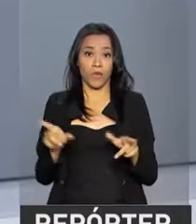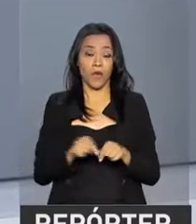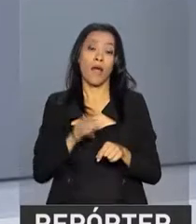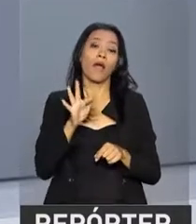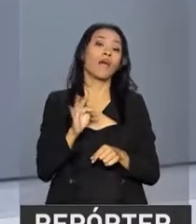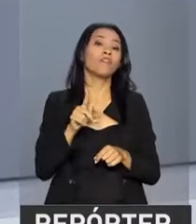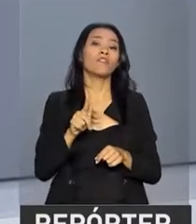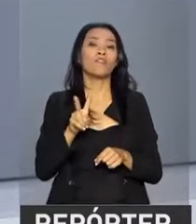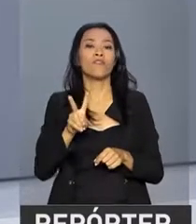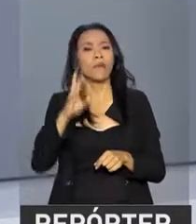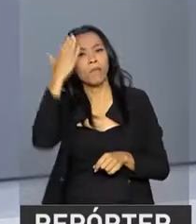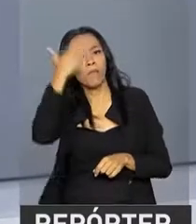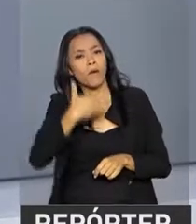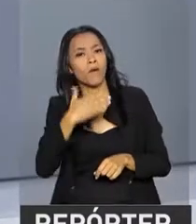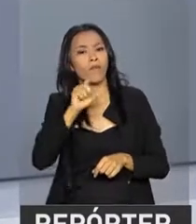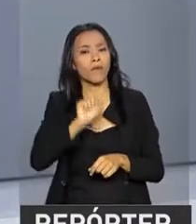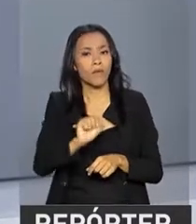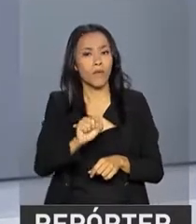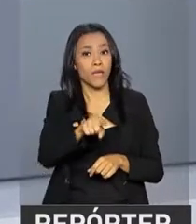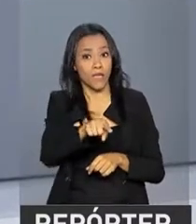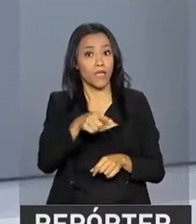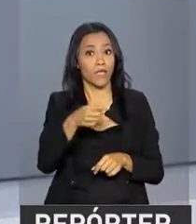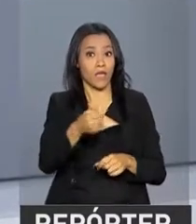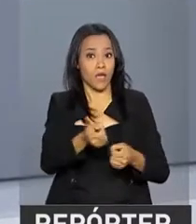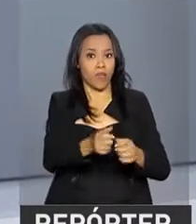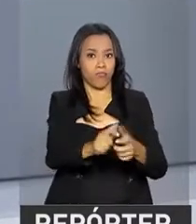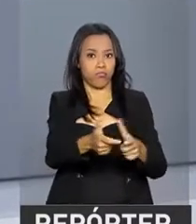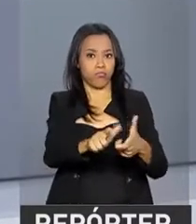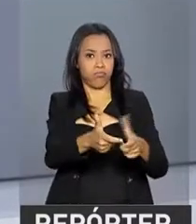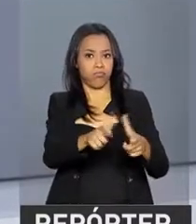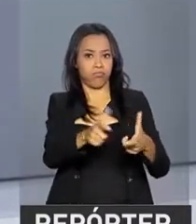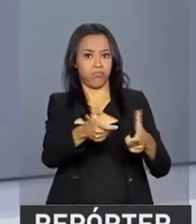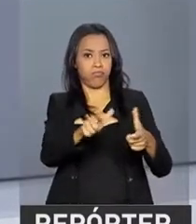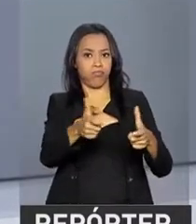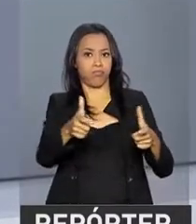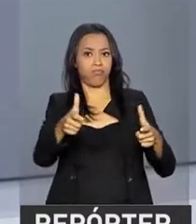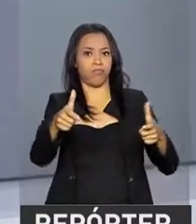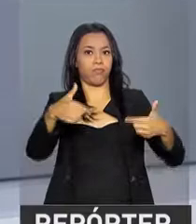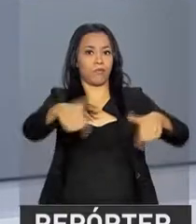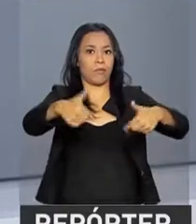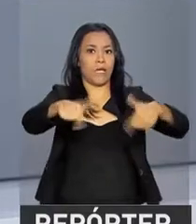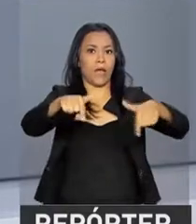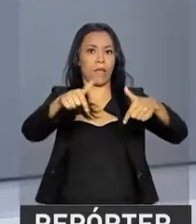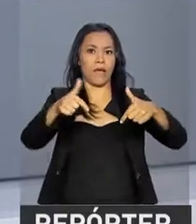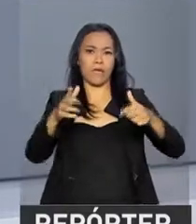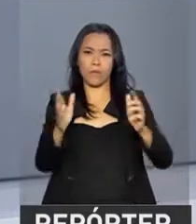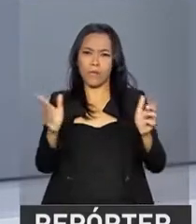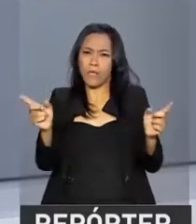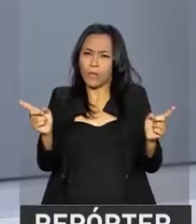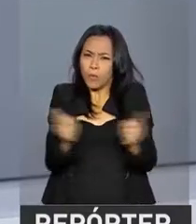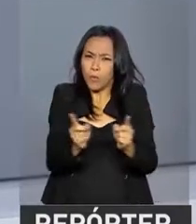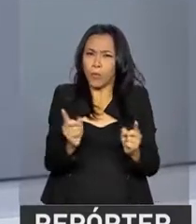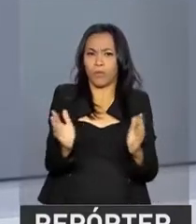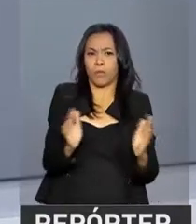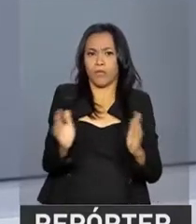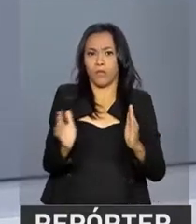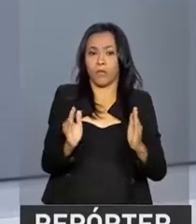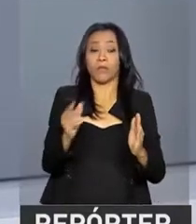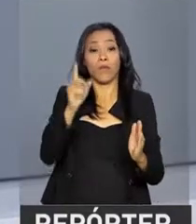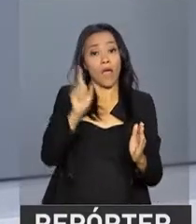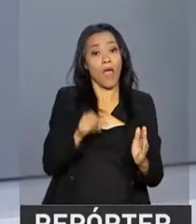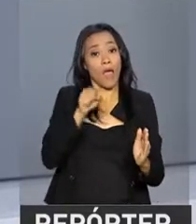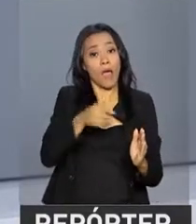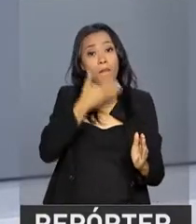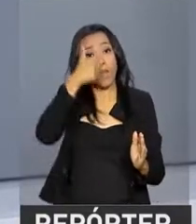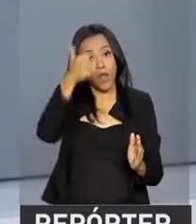indicador sinaliza continuidade da tendência de evolução favorável do mercado de trabalho no curto prazo. Vem em linha com a expectativa